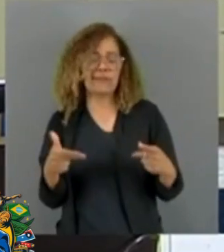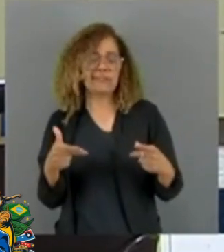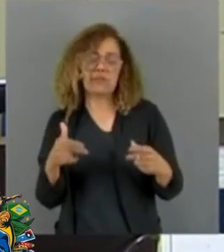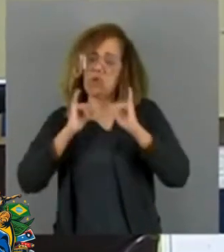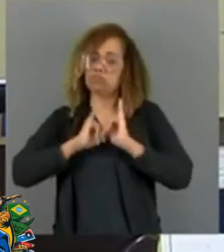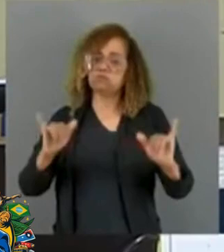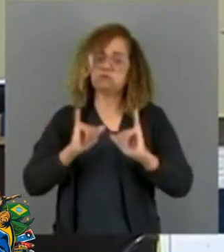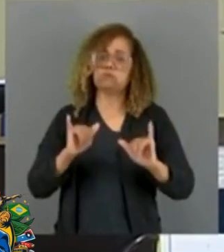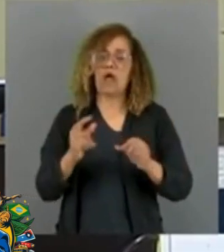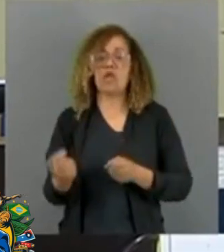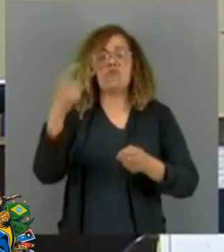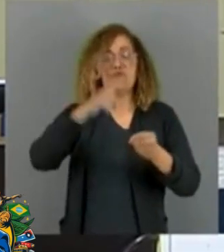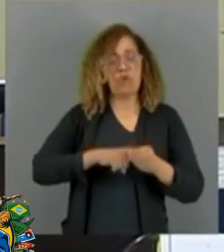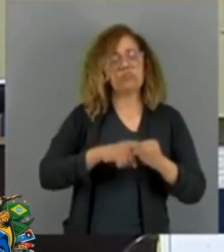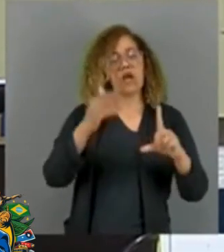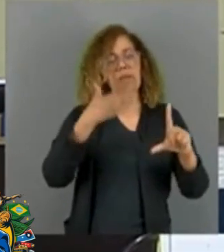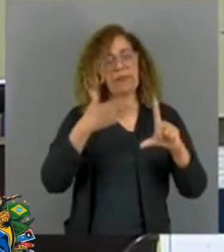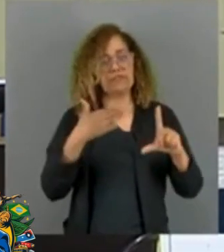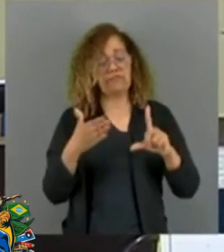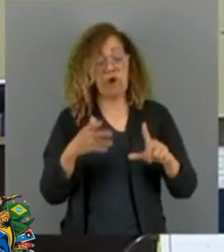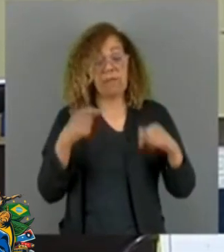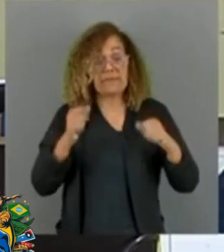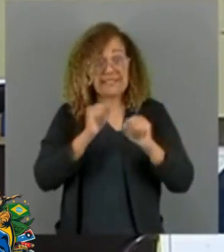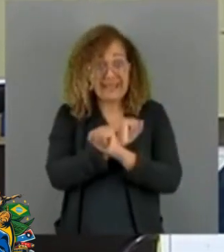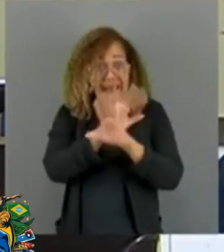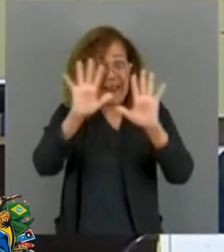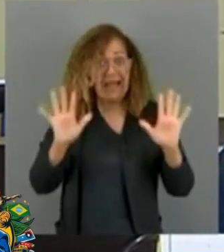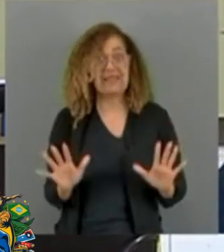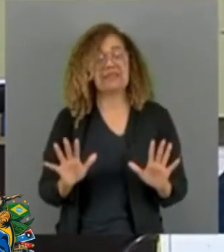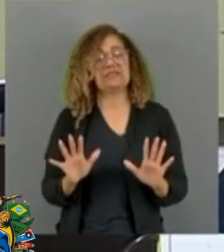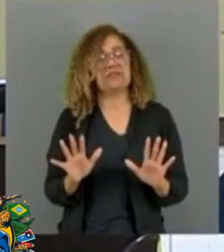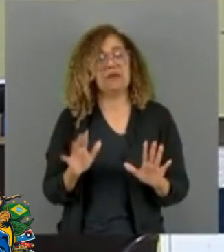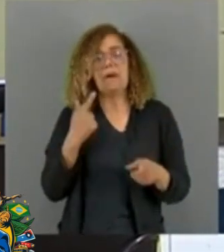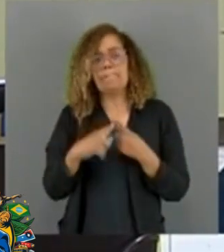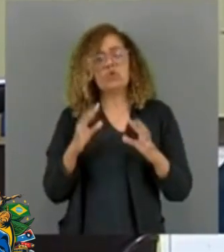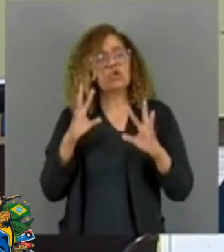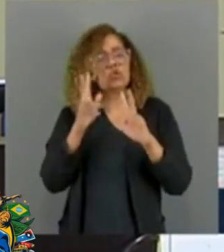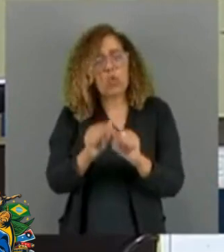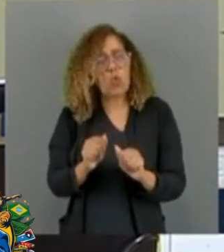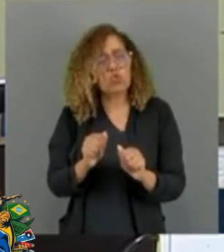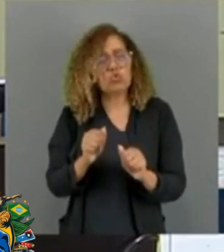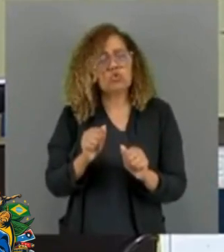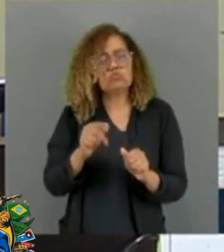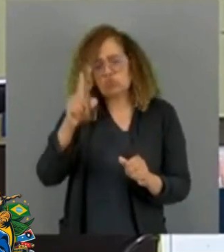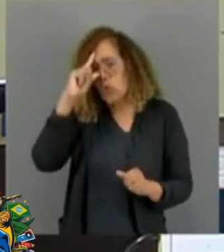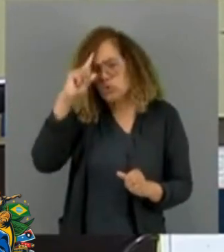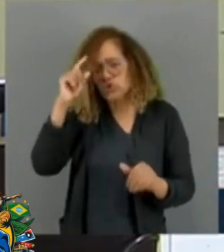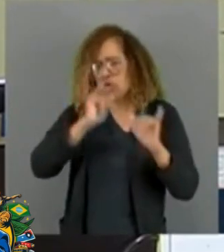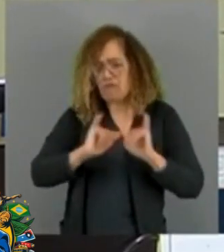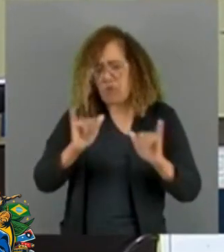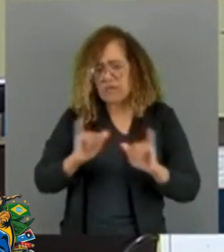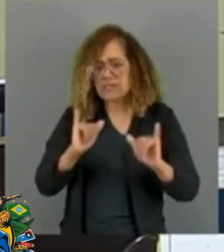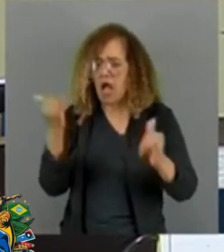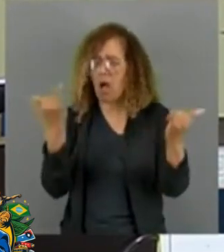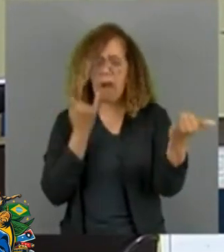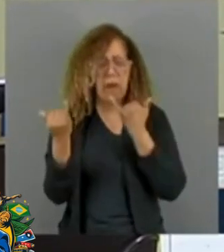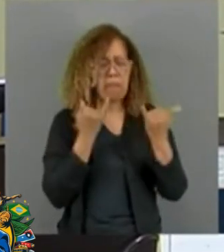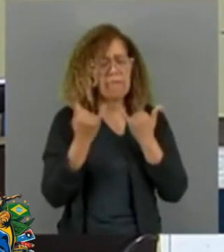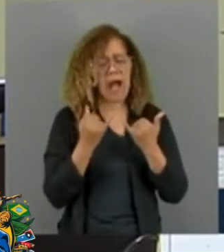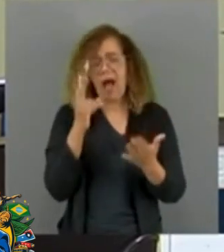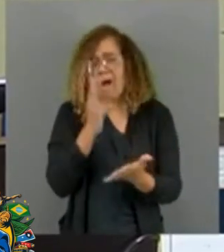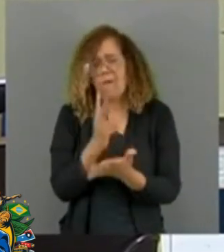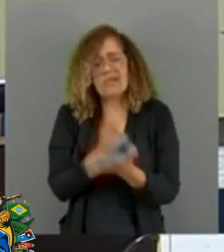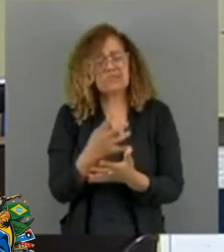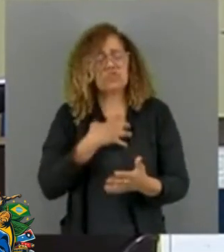às plataformas, eu acho que é importante ficar claro, senador, que tudo o que nós entregamos todos os dias se dá da mesma forma. Entretanto,